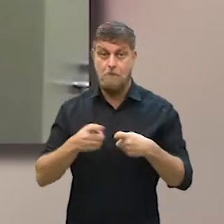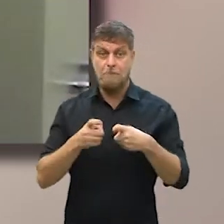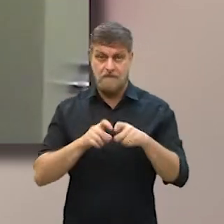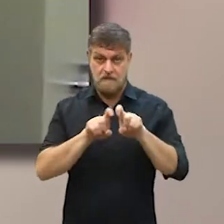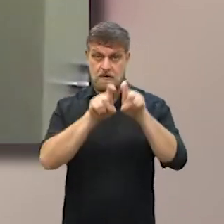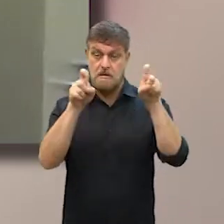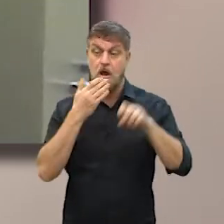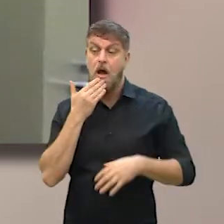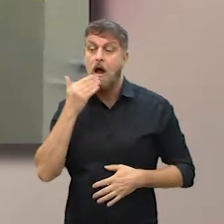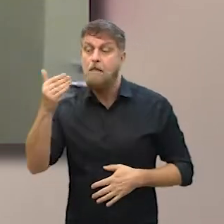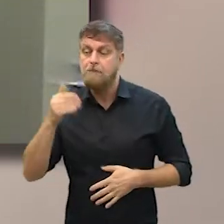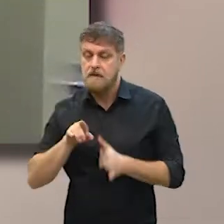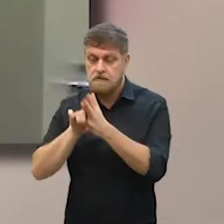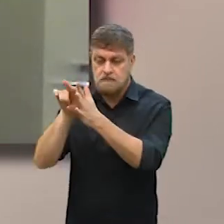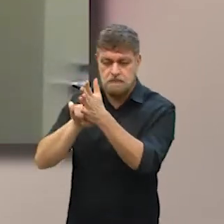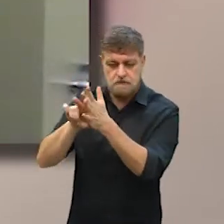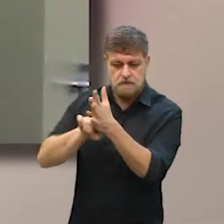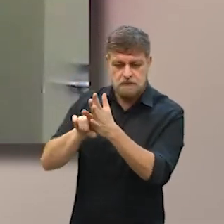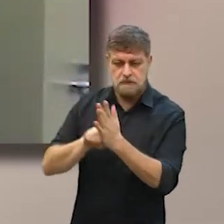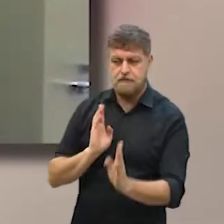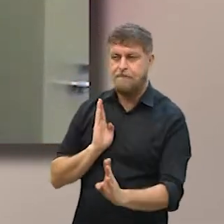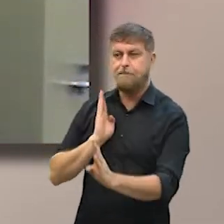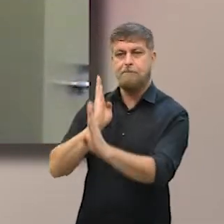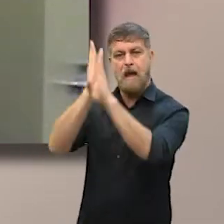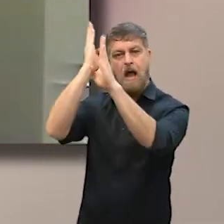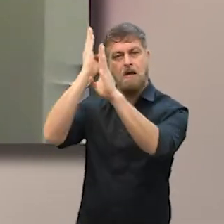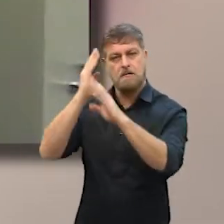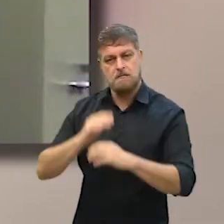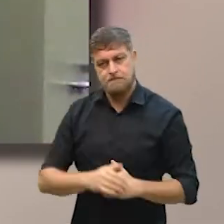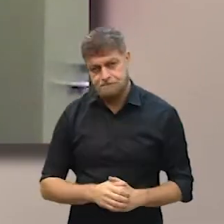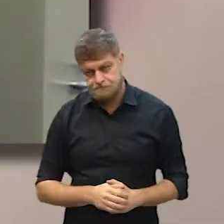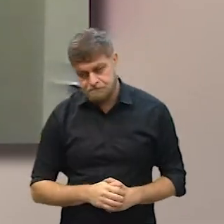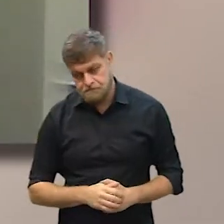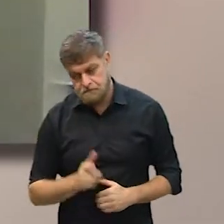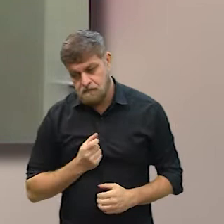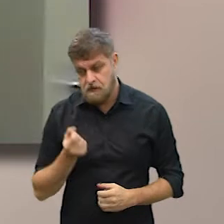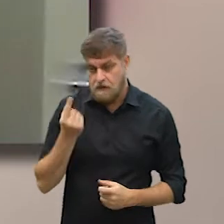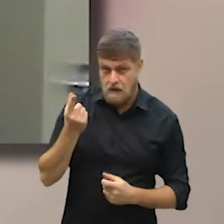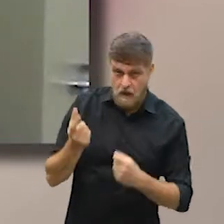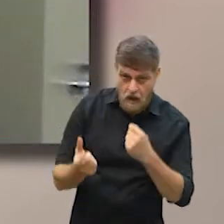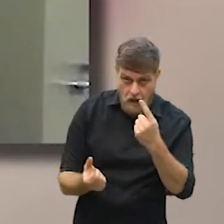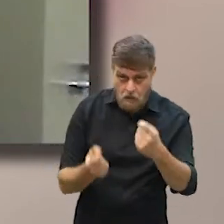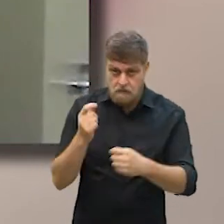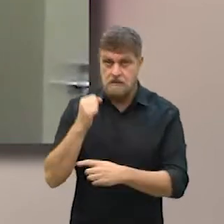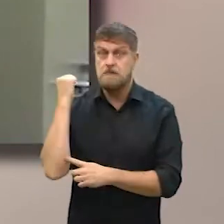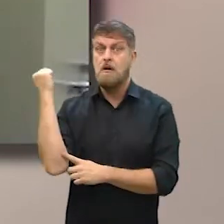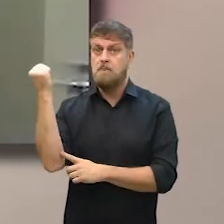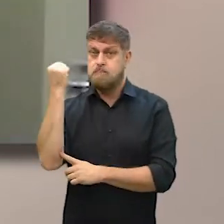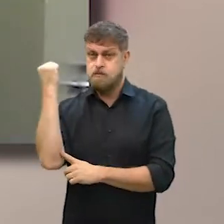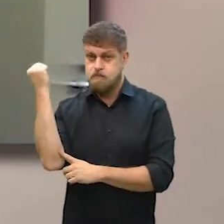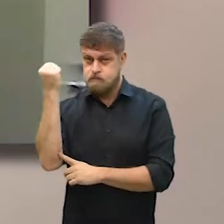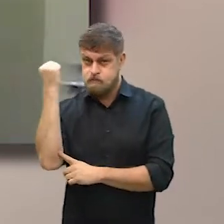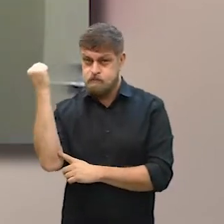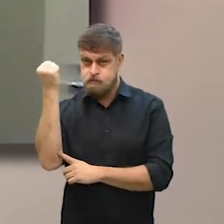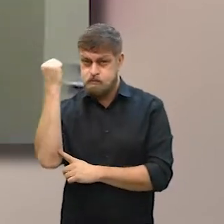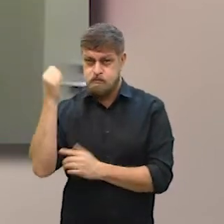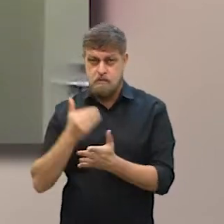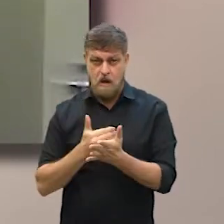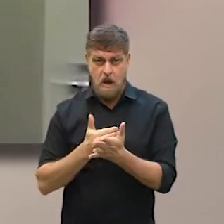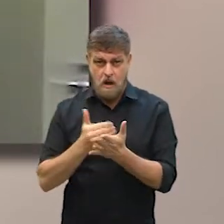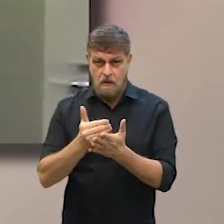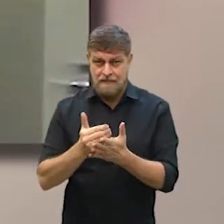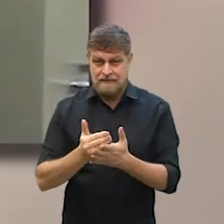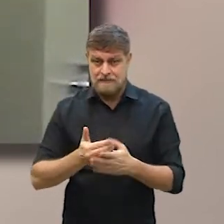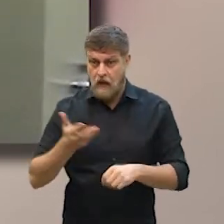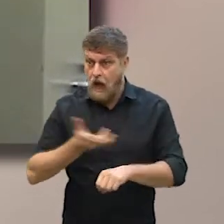acaba pedindo os exames e fazendo diagnóstico mas alguns casos mais graves né só o